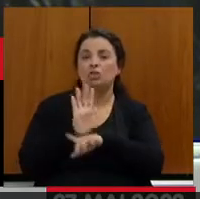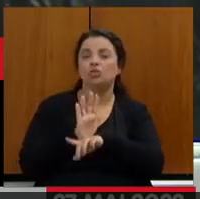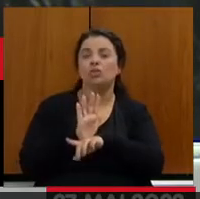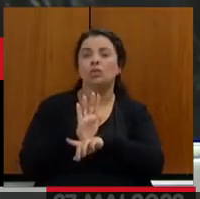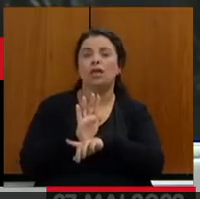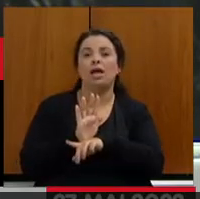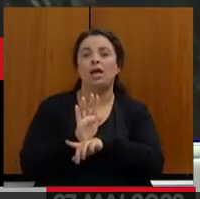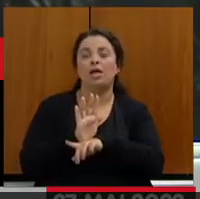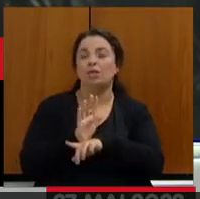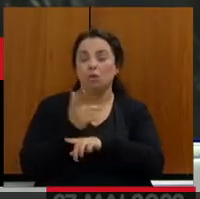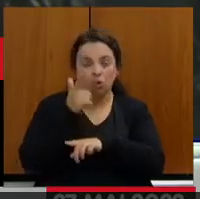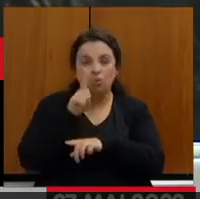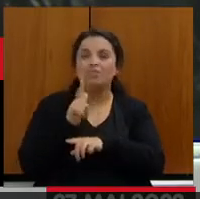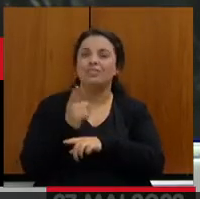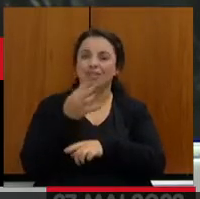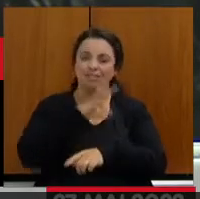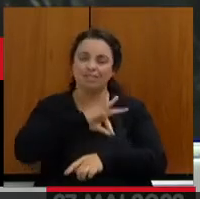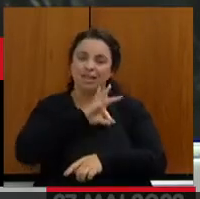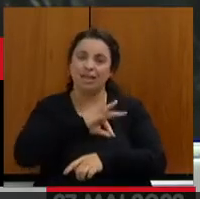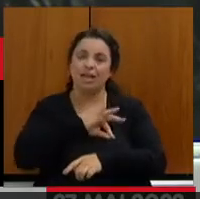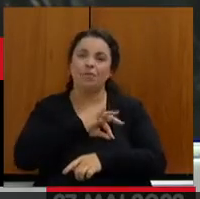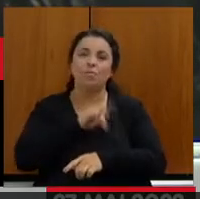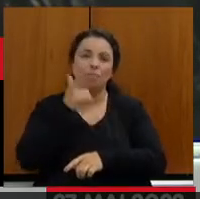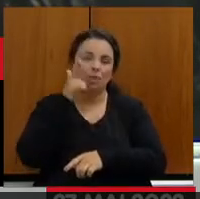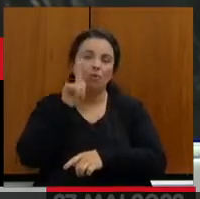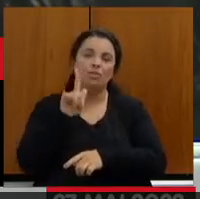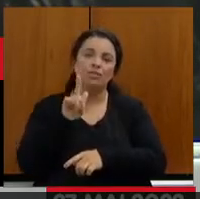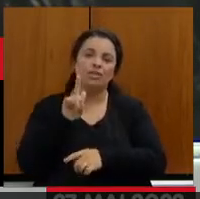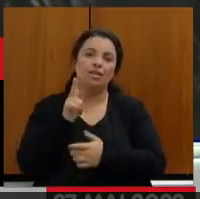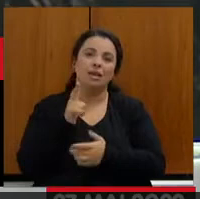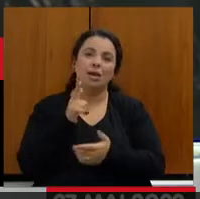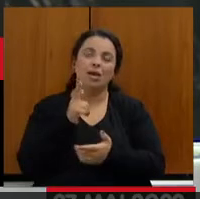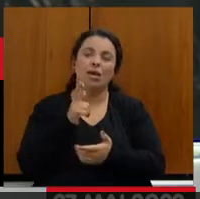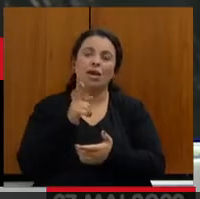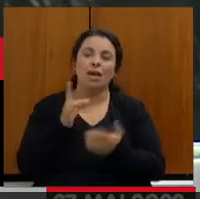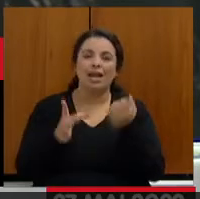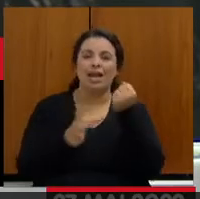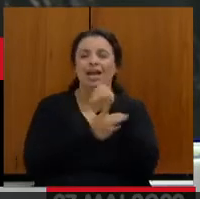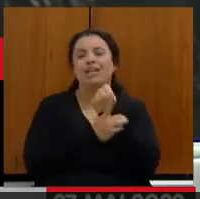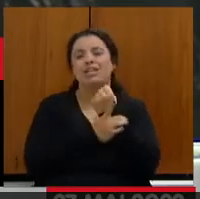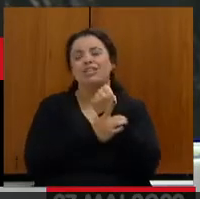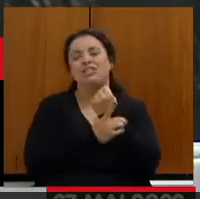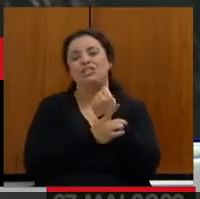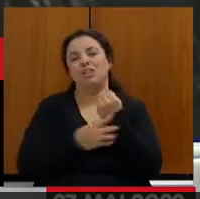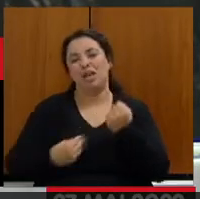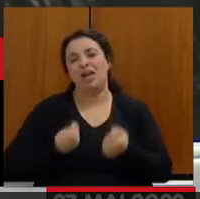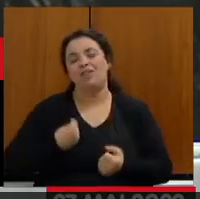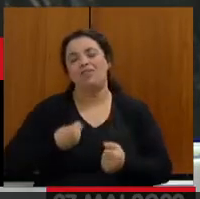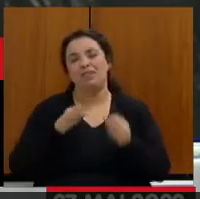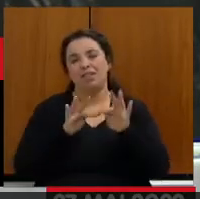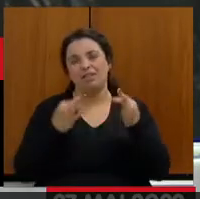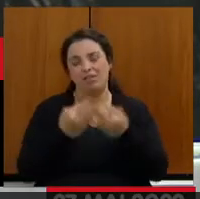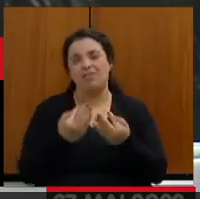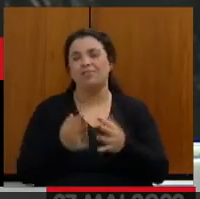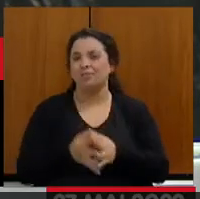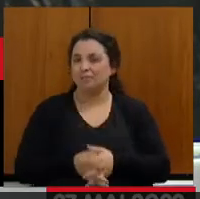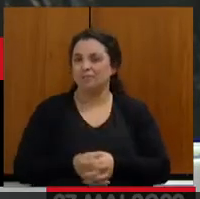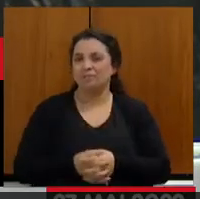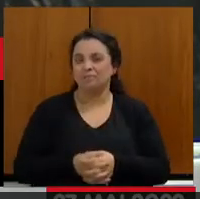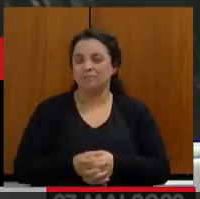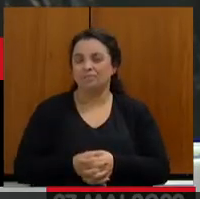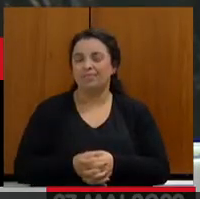as nossas necessidades e subsidiar as nossas famílias tá eu queria e quero de forma